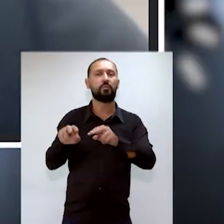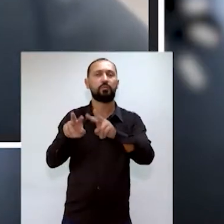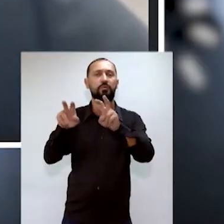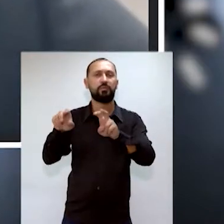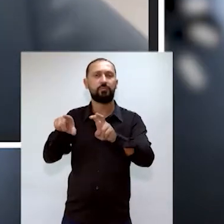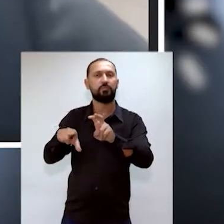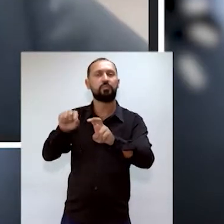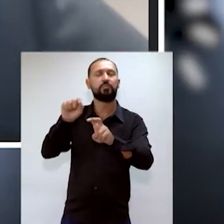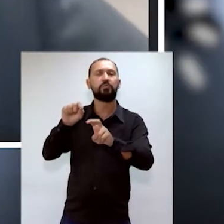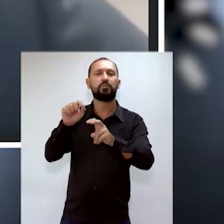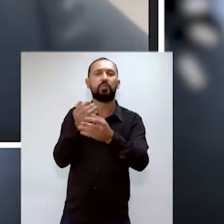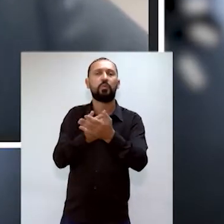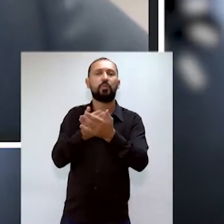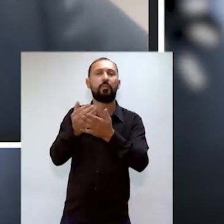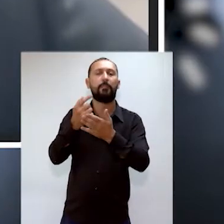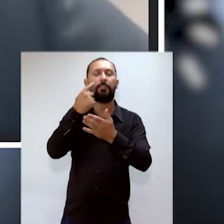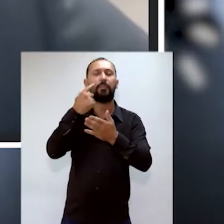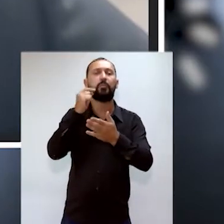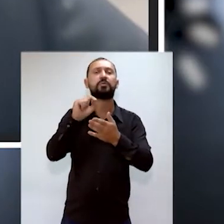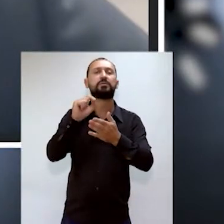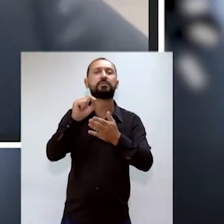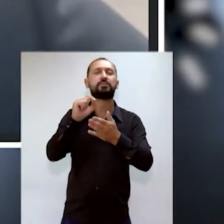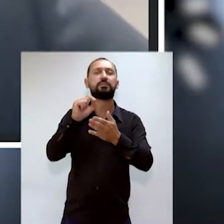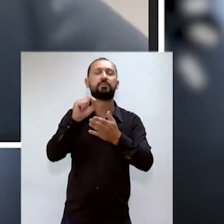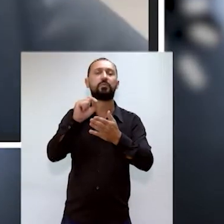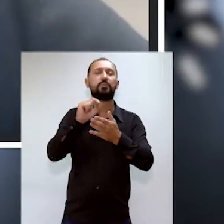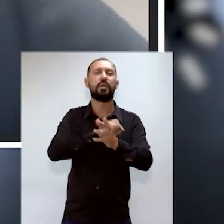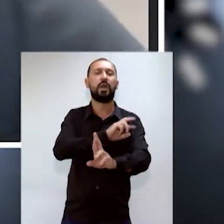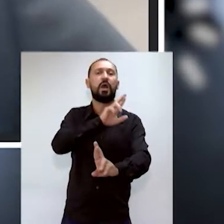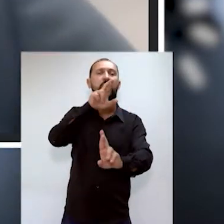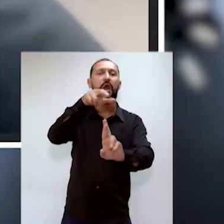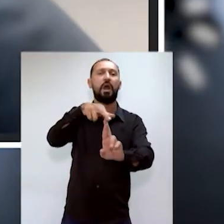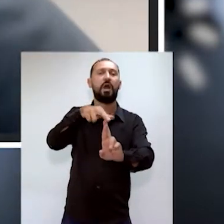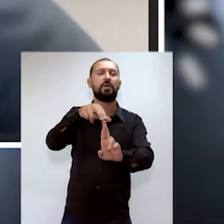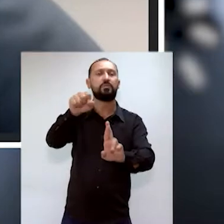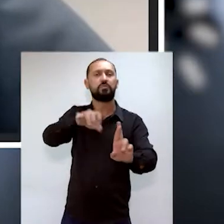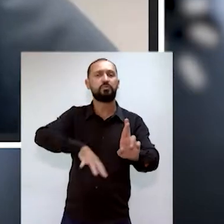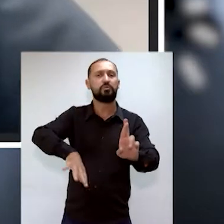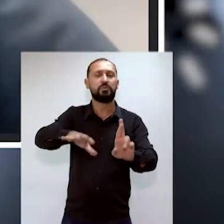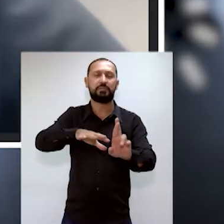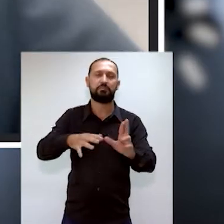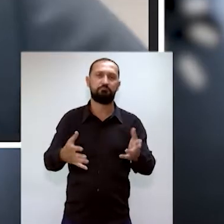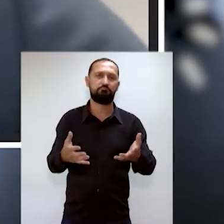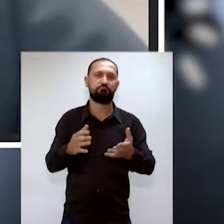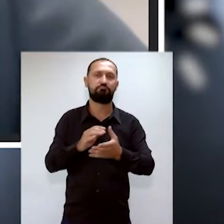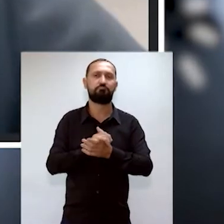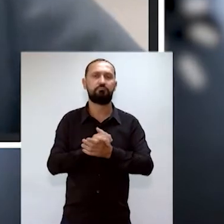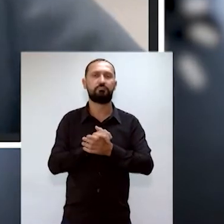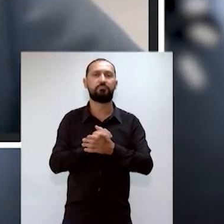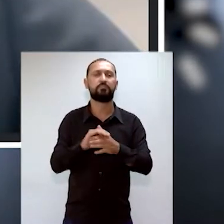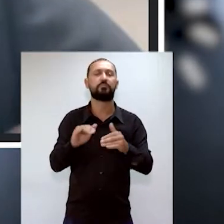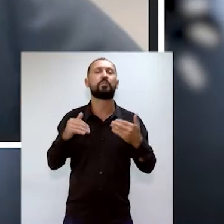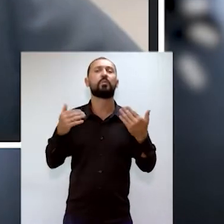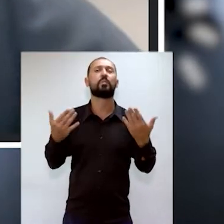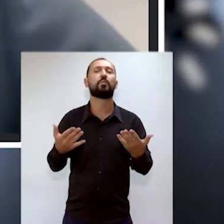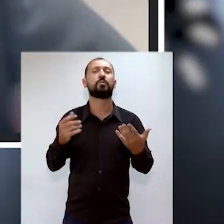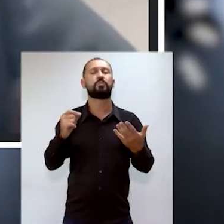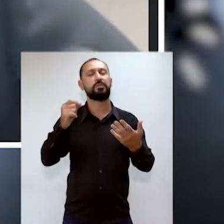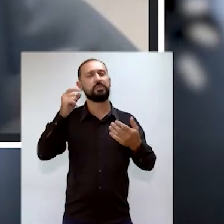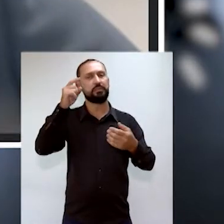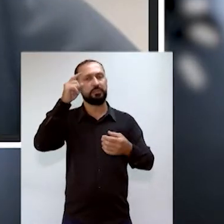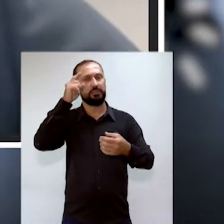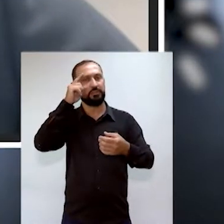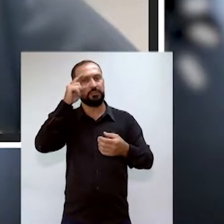foram escolhidos a partir da representação que tinha ali, né? Foram feitas